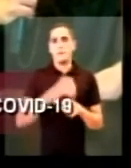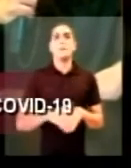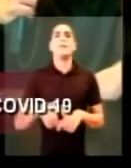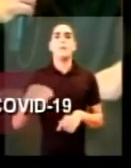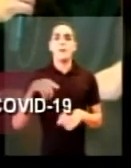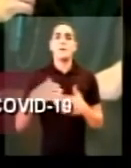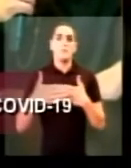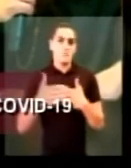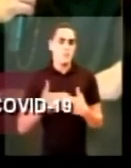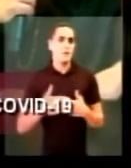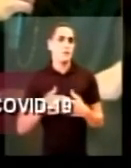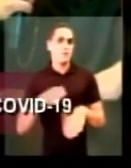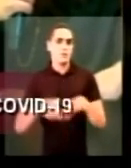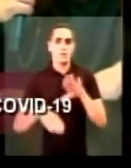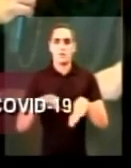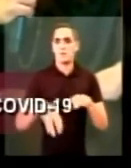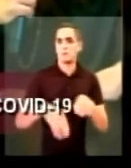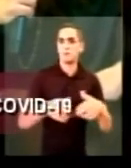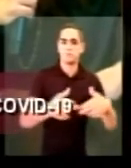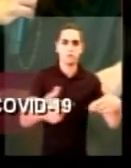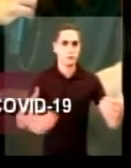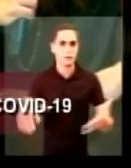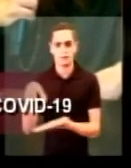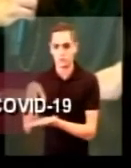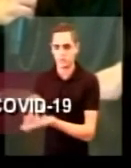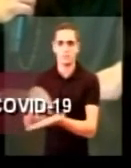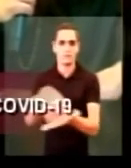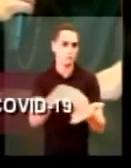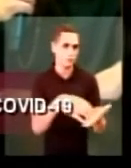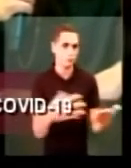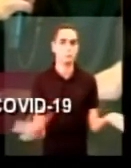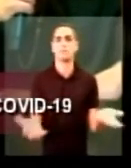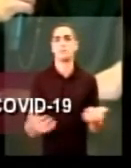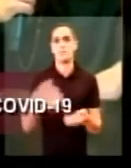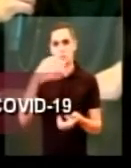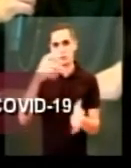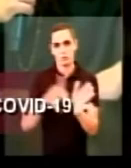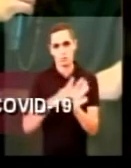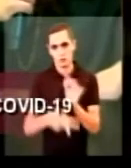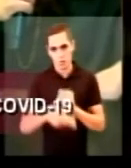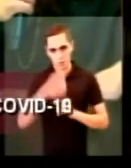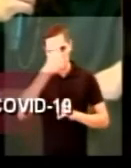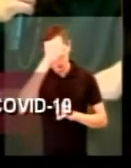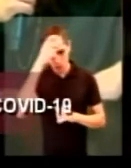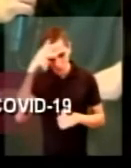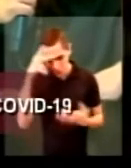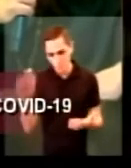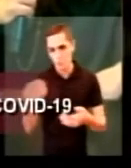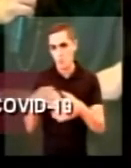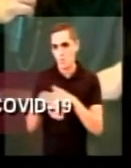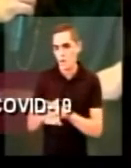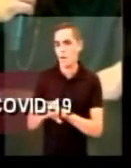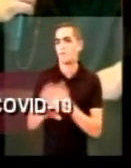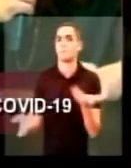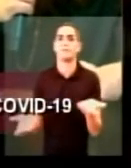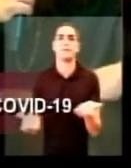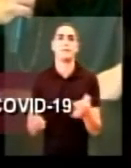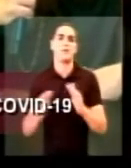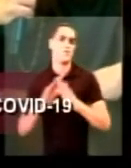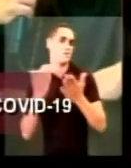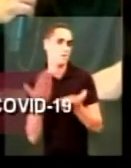prefeitura que possa acomodar um centro poliesportivo, um CRAS. Então nós já mapeamos isso para que